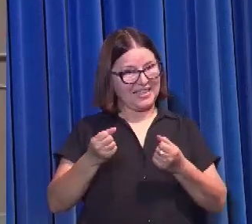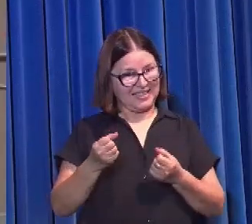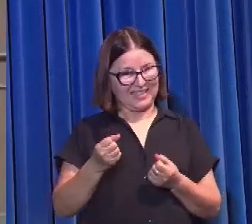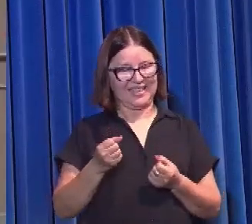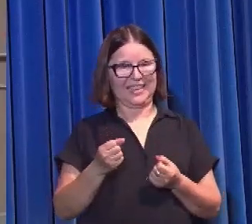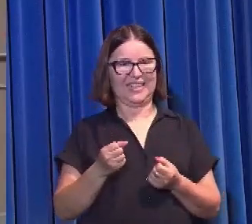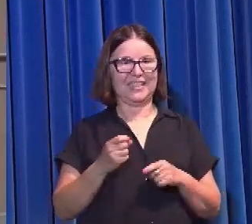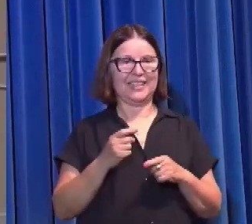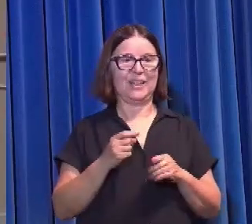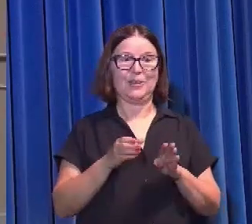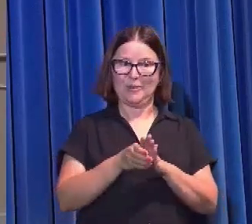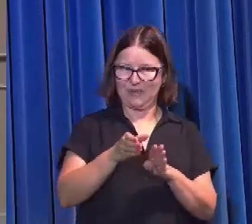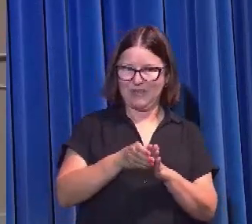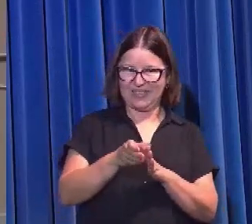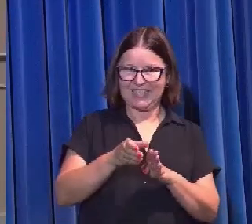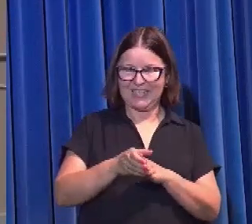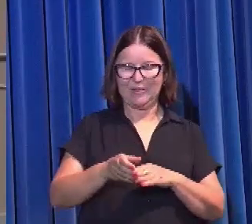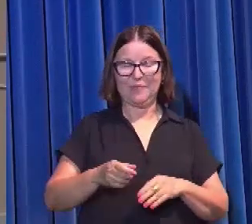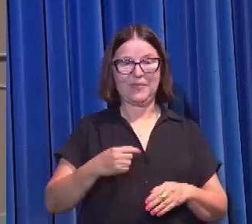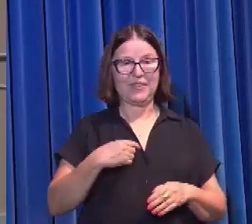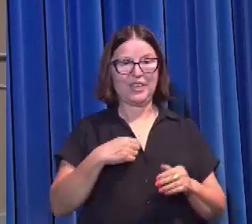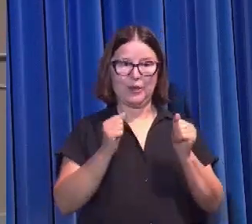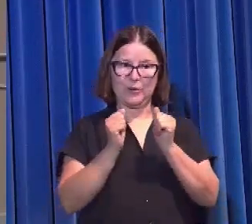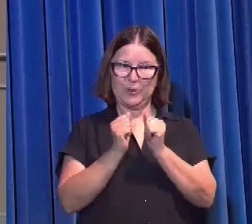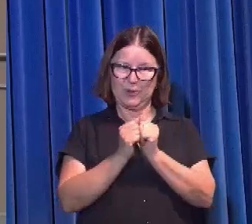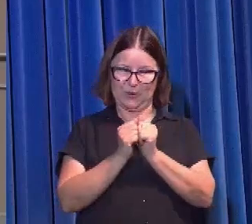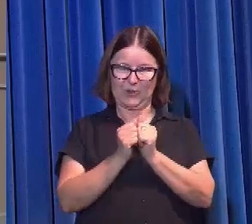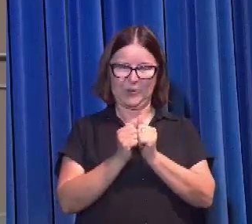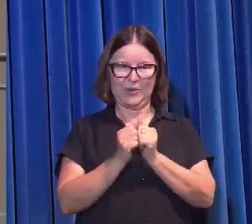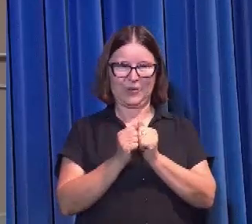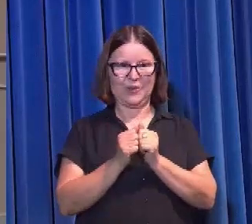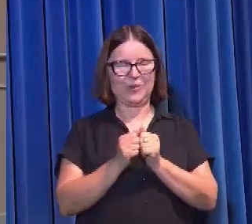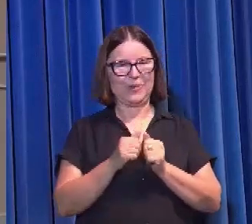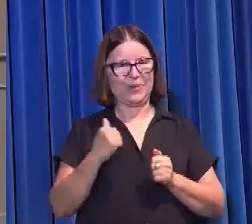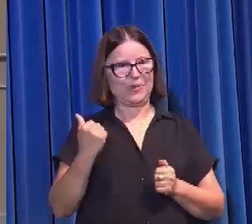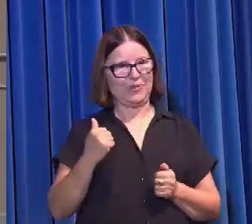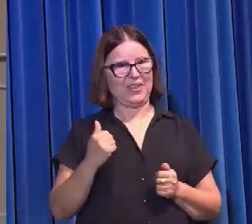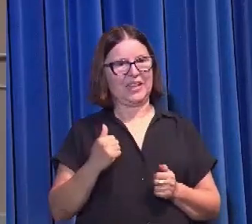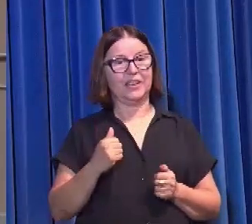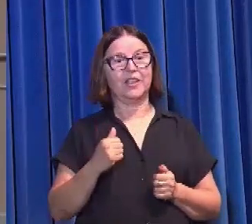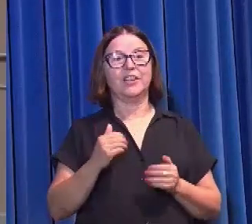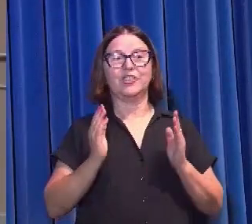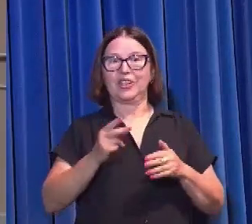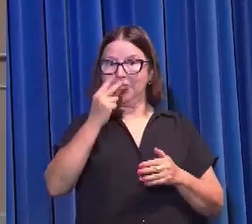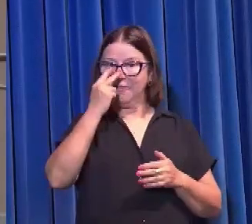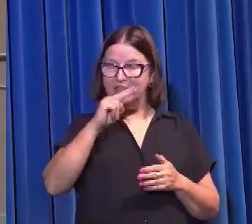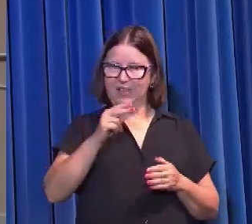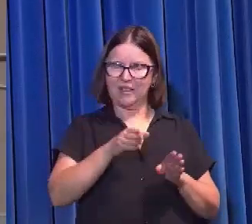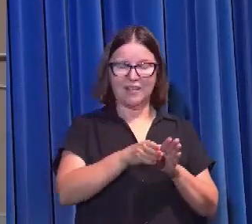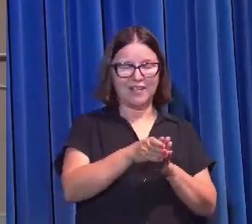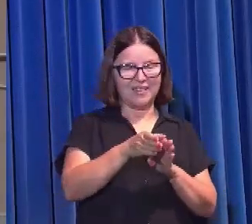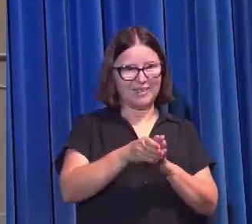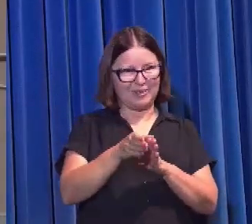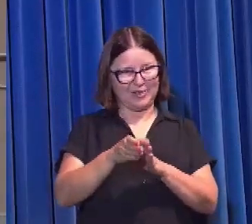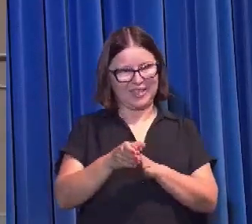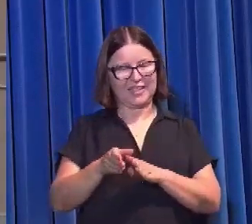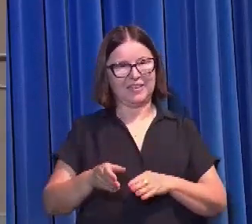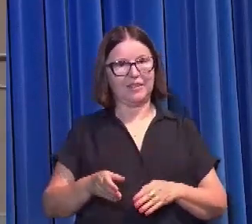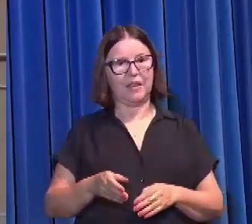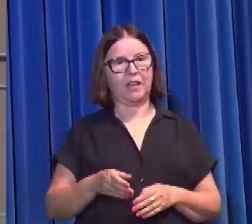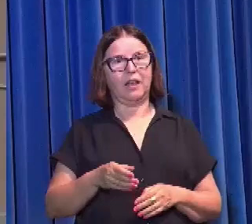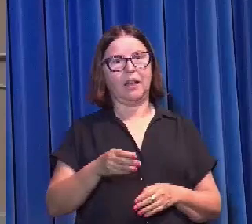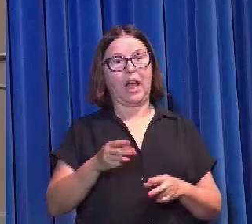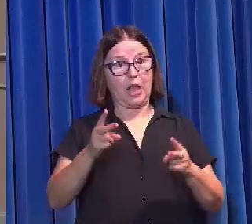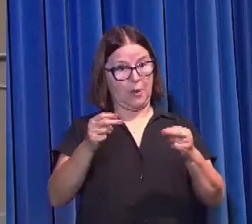dom. E eu convivendo com o Fernando, eu já vi ele exortando vários de nós, e eu vejo o quanto eu